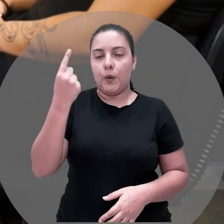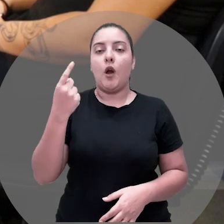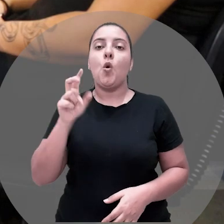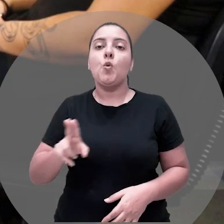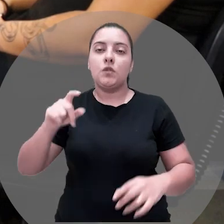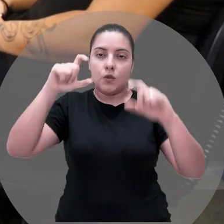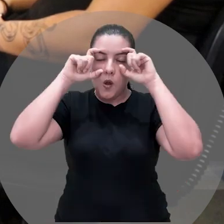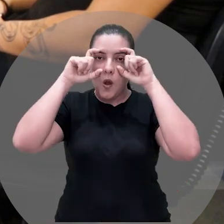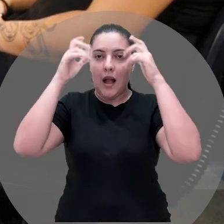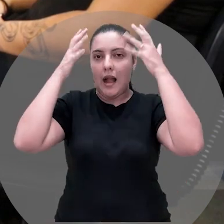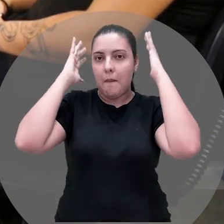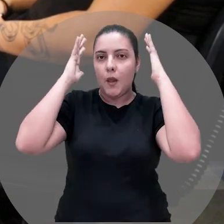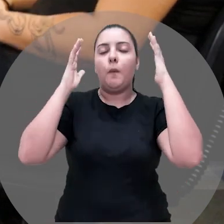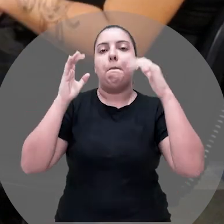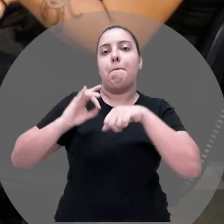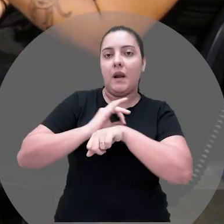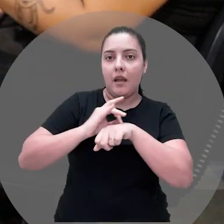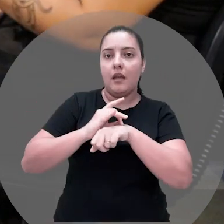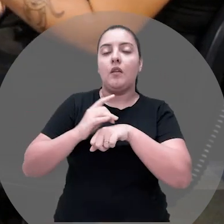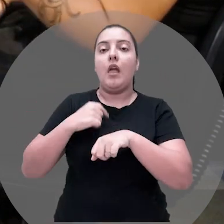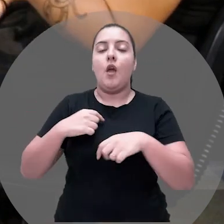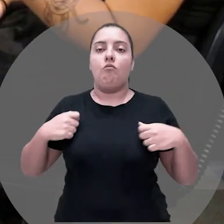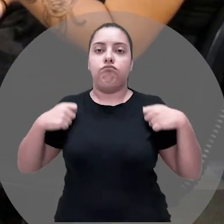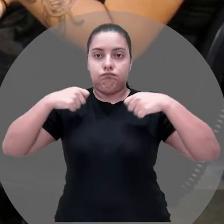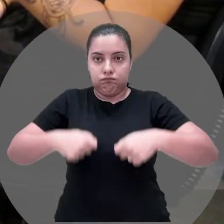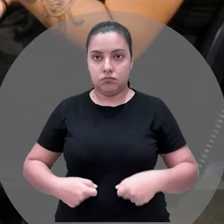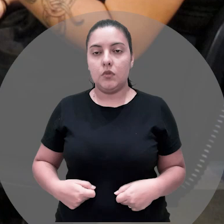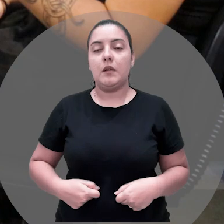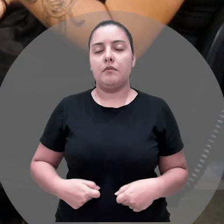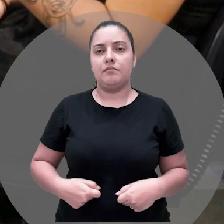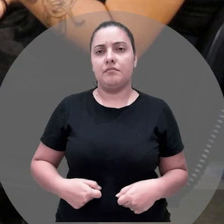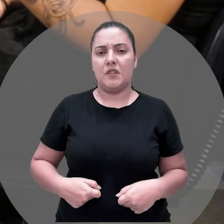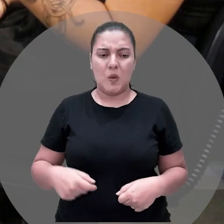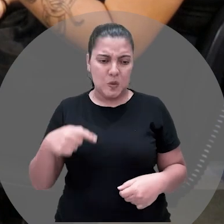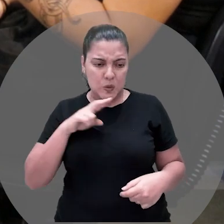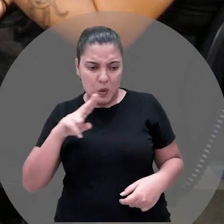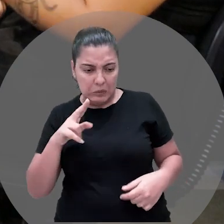altura os óculos tem os cabelos pretos eu estou com uma blusa